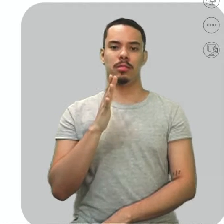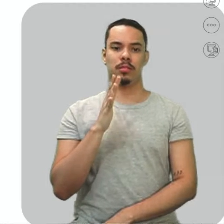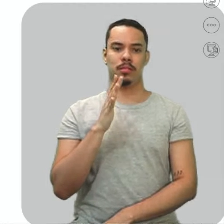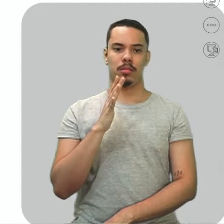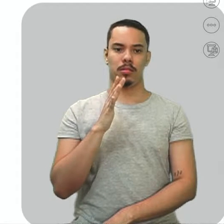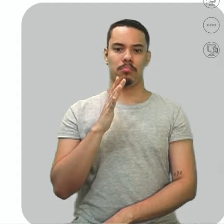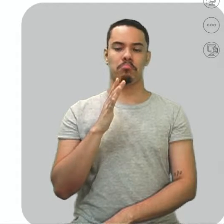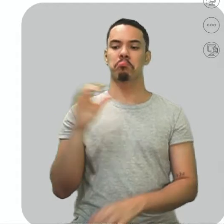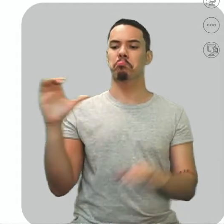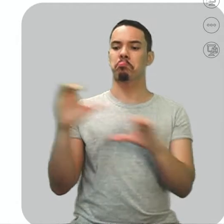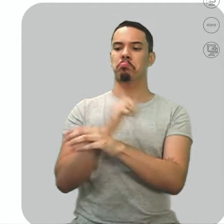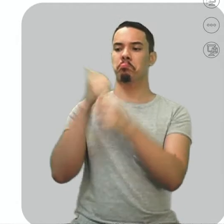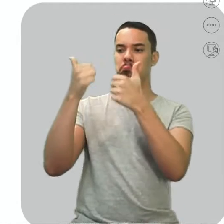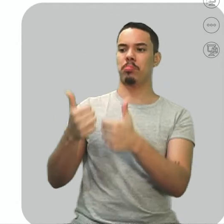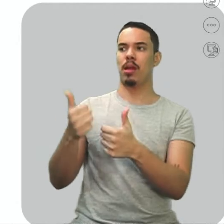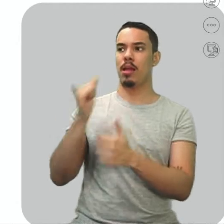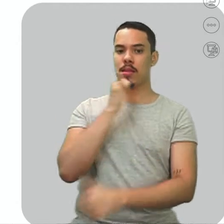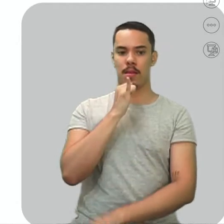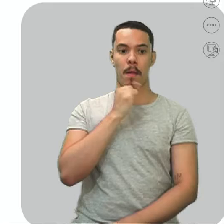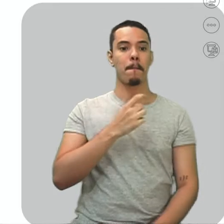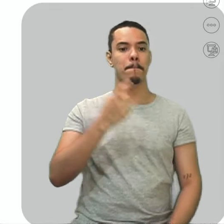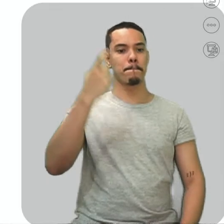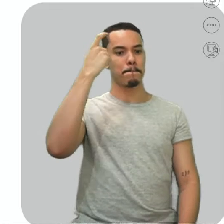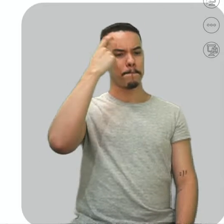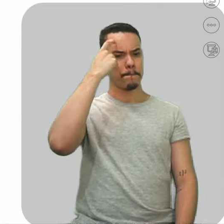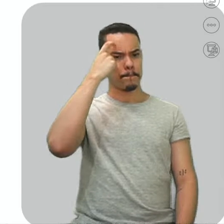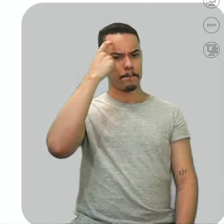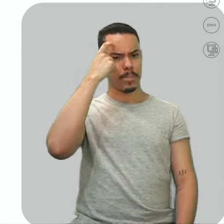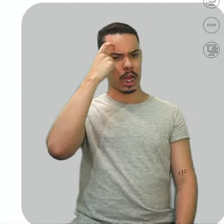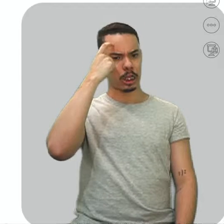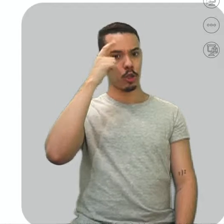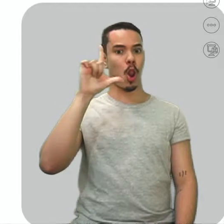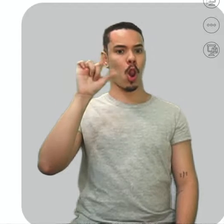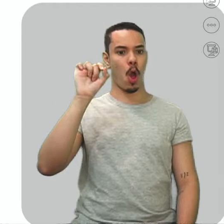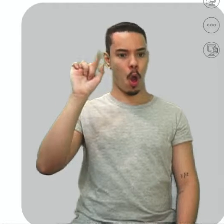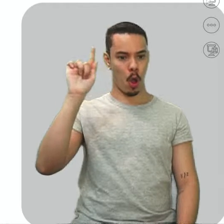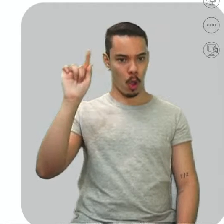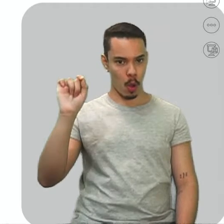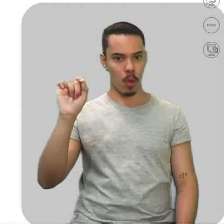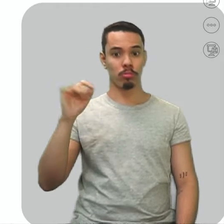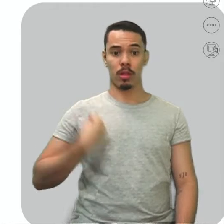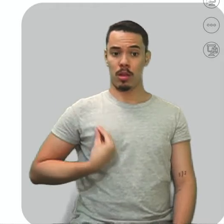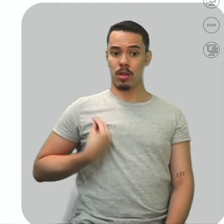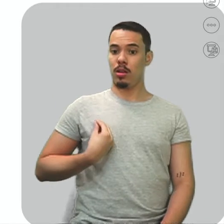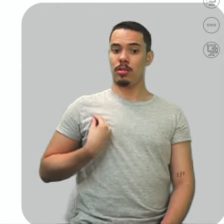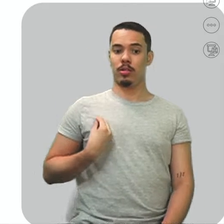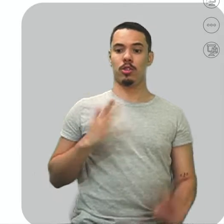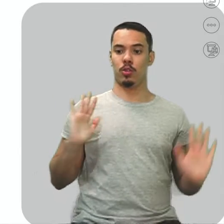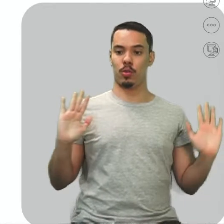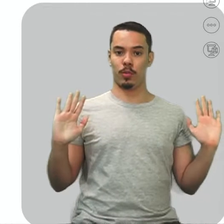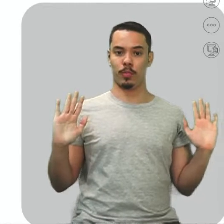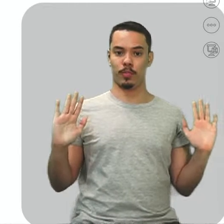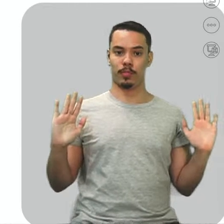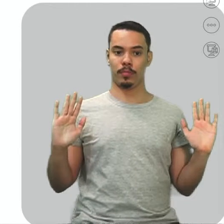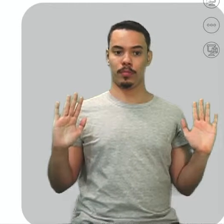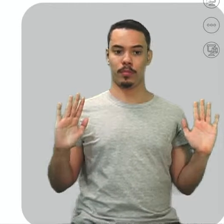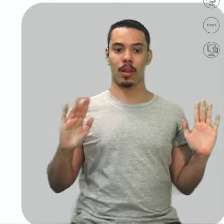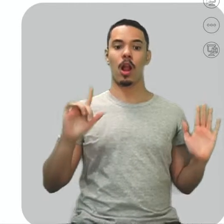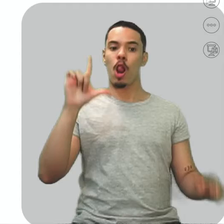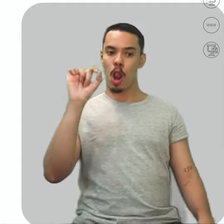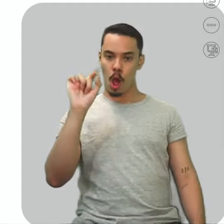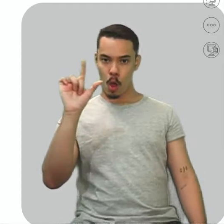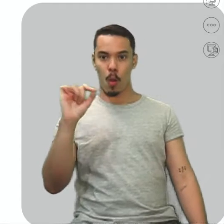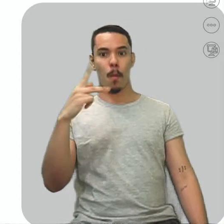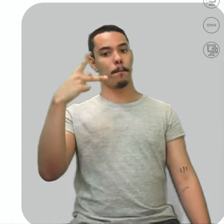e outra que penso logo deste ao logo também é conjunção